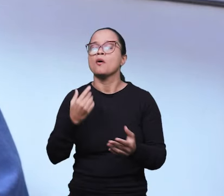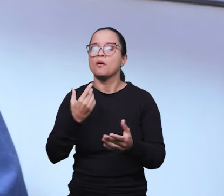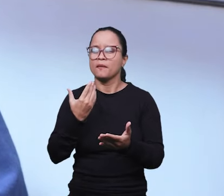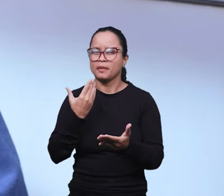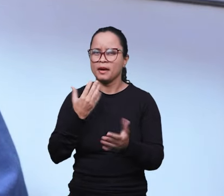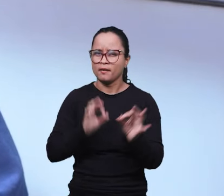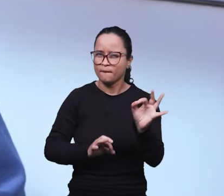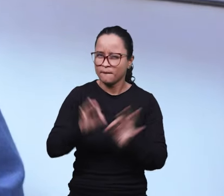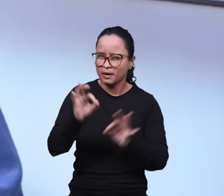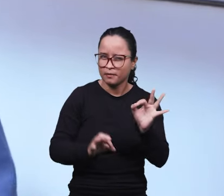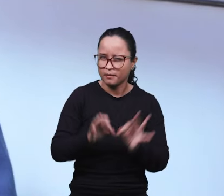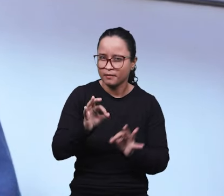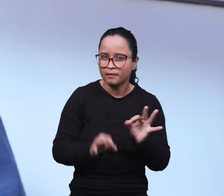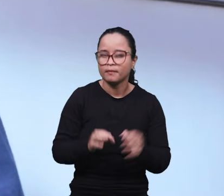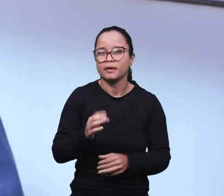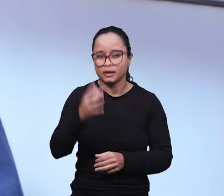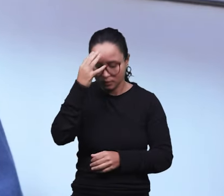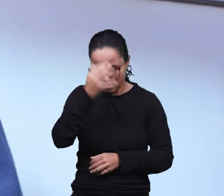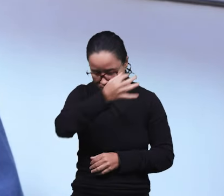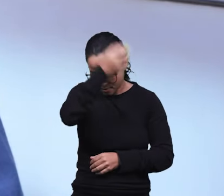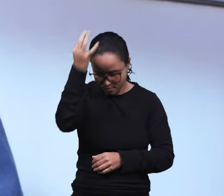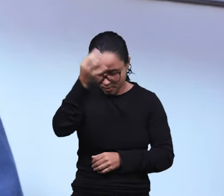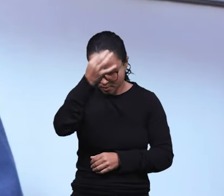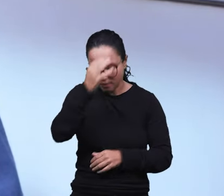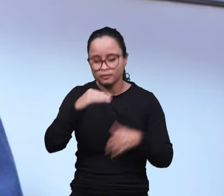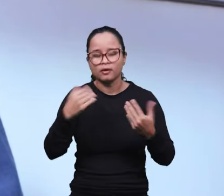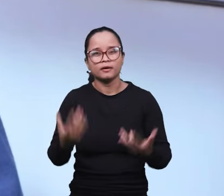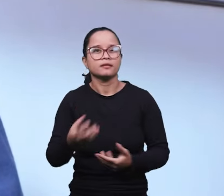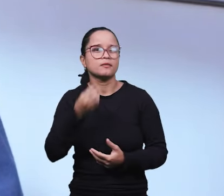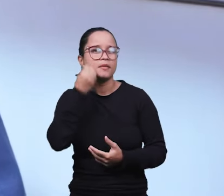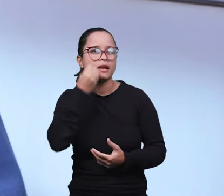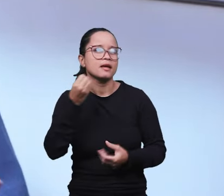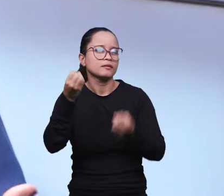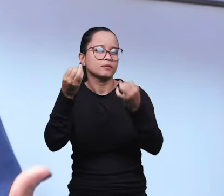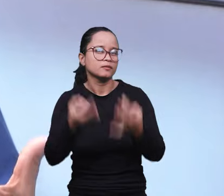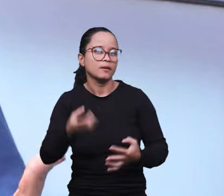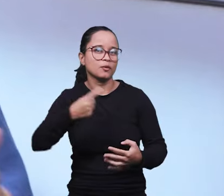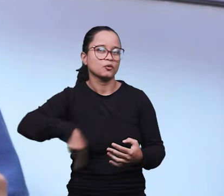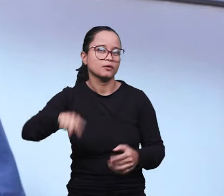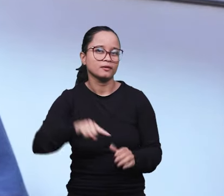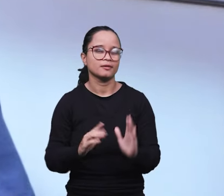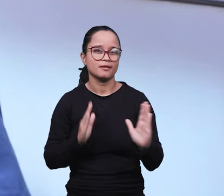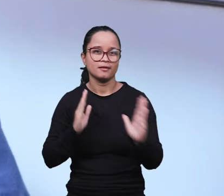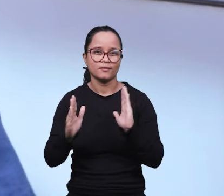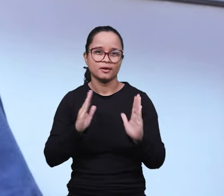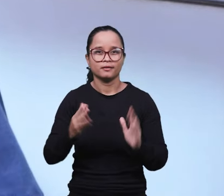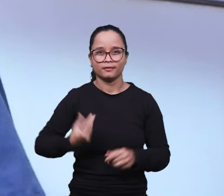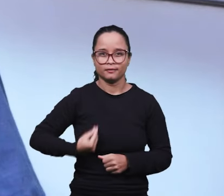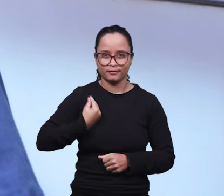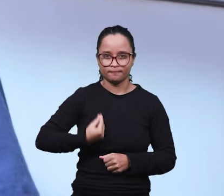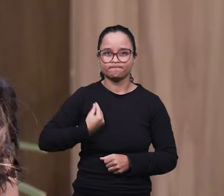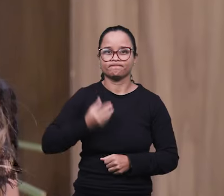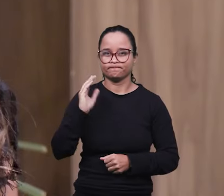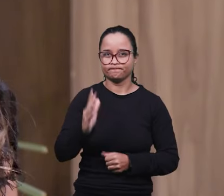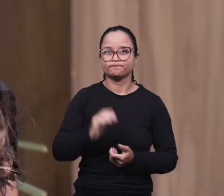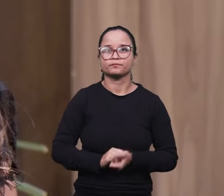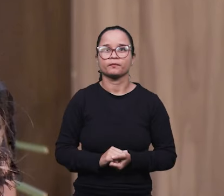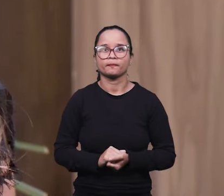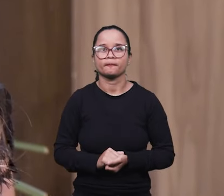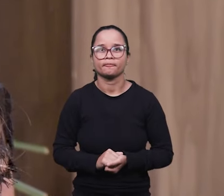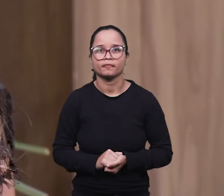preparo espiritual e que experiências você tem para nos contar desse momento tão precioso que você viveu com